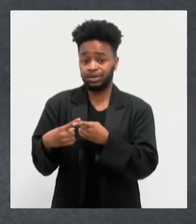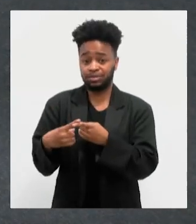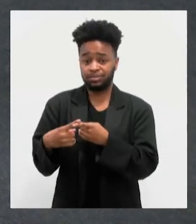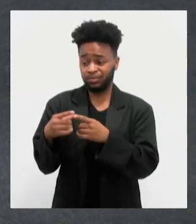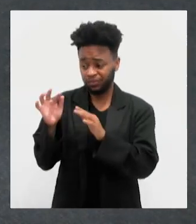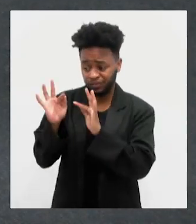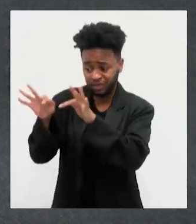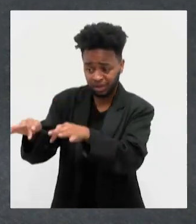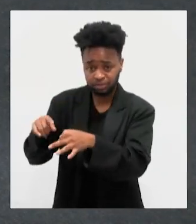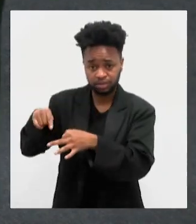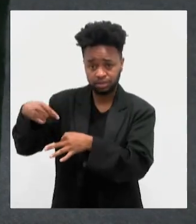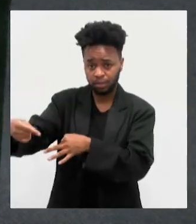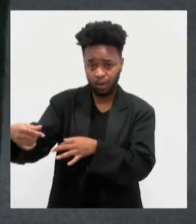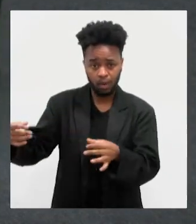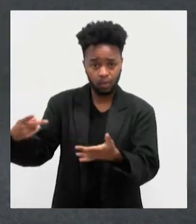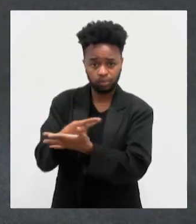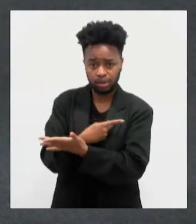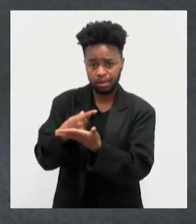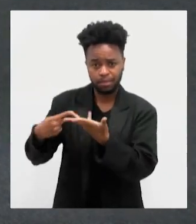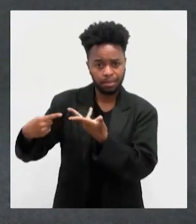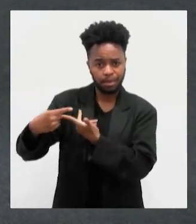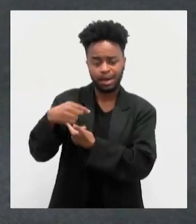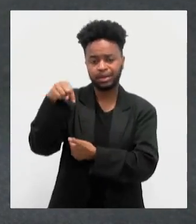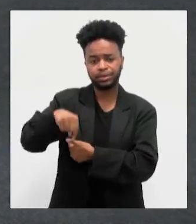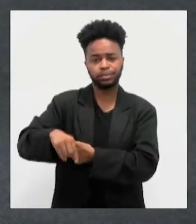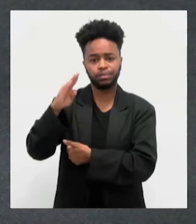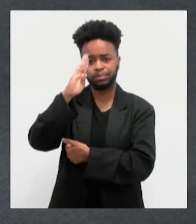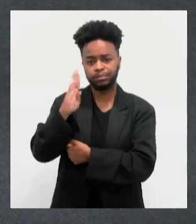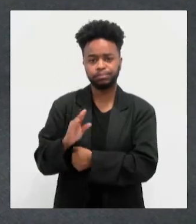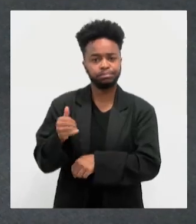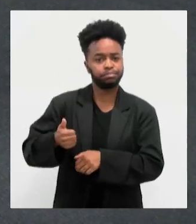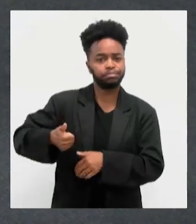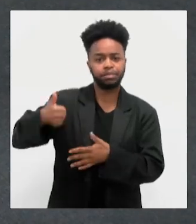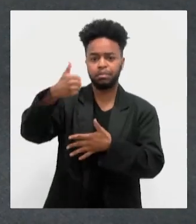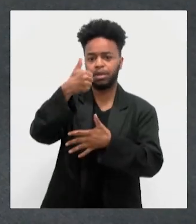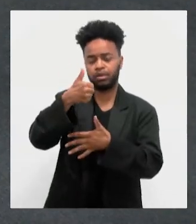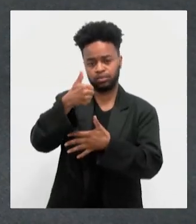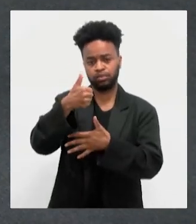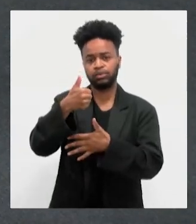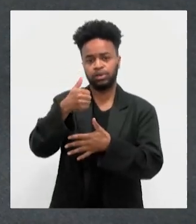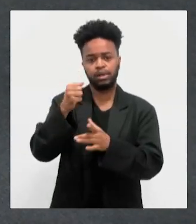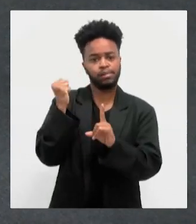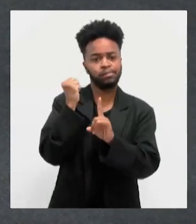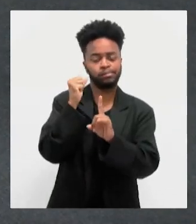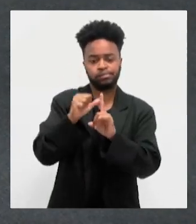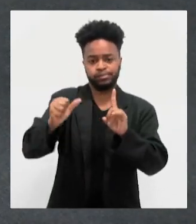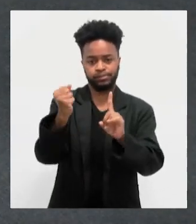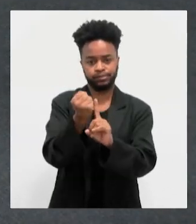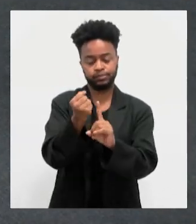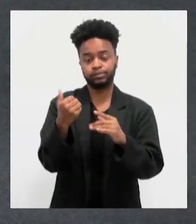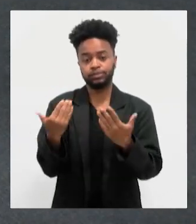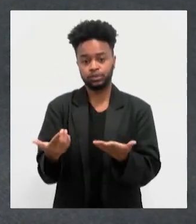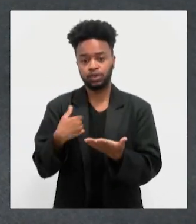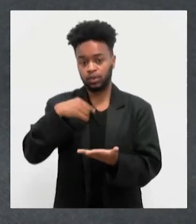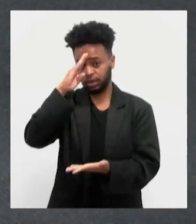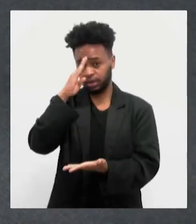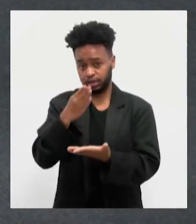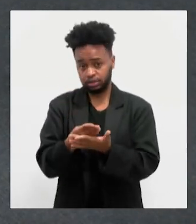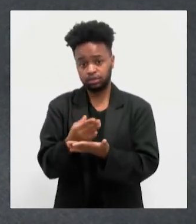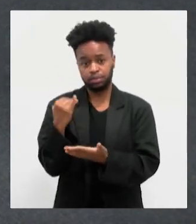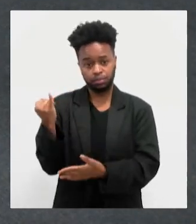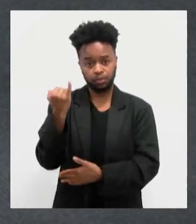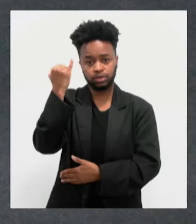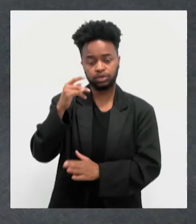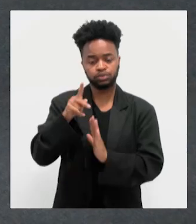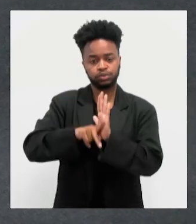quando acontecem milhares de casos, o Brasil é campeão de feminicídio. Então, eu acho acho bom esse